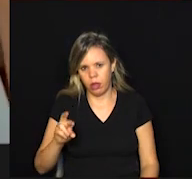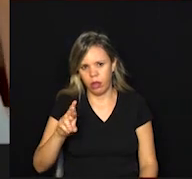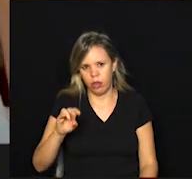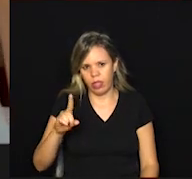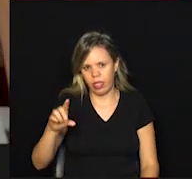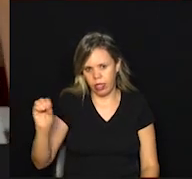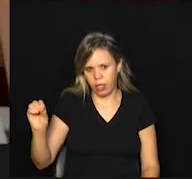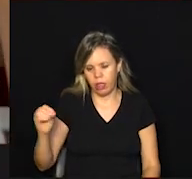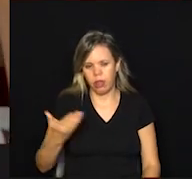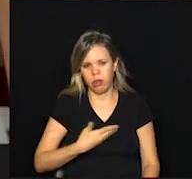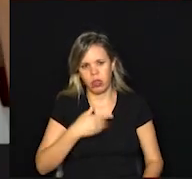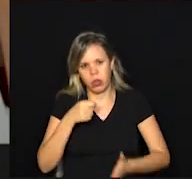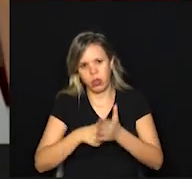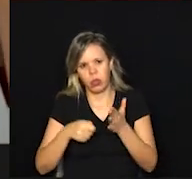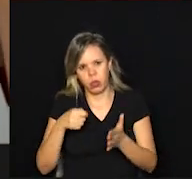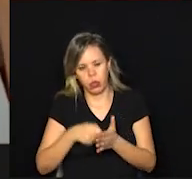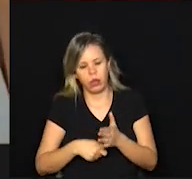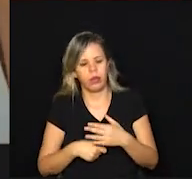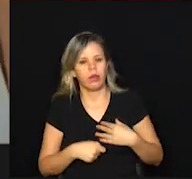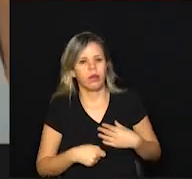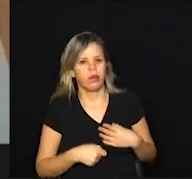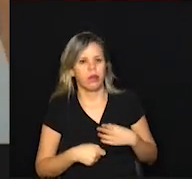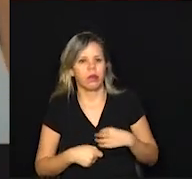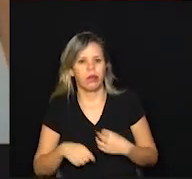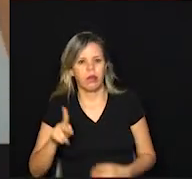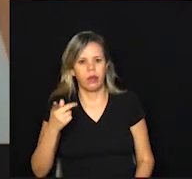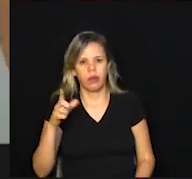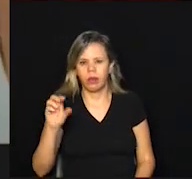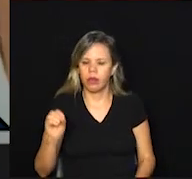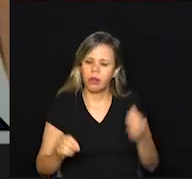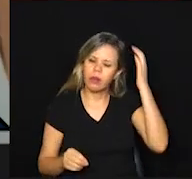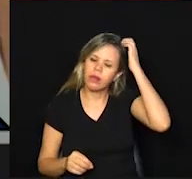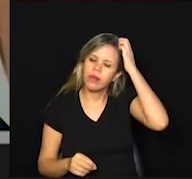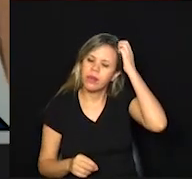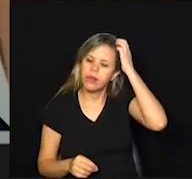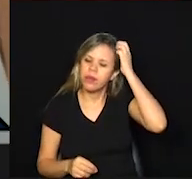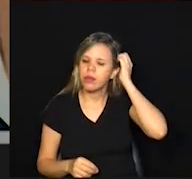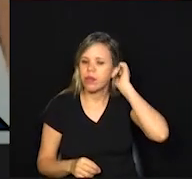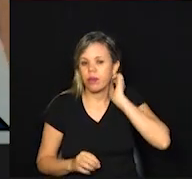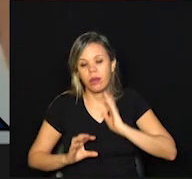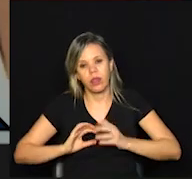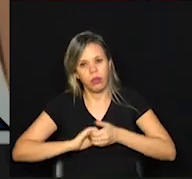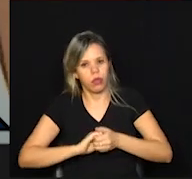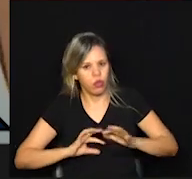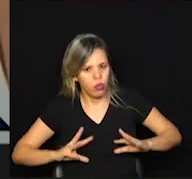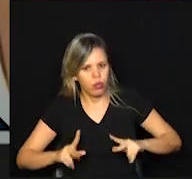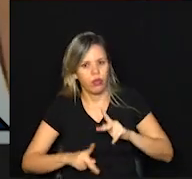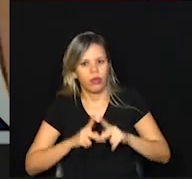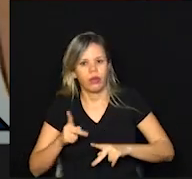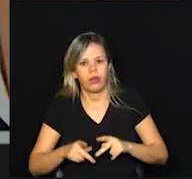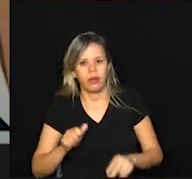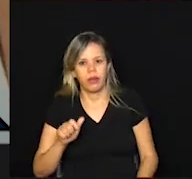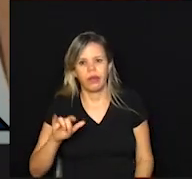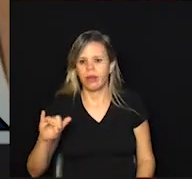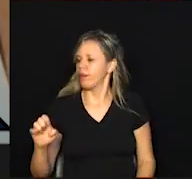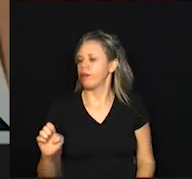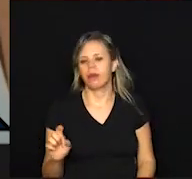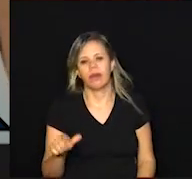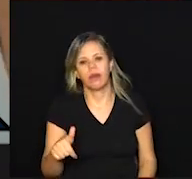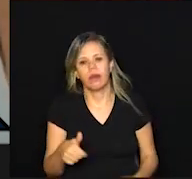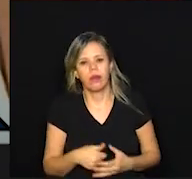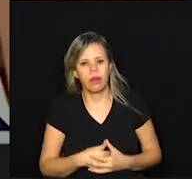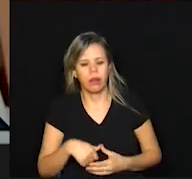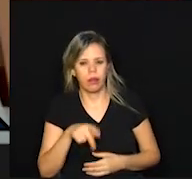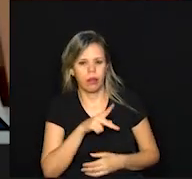companheiro aí de muitas lutas de batalhas vai no solo né complementadores fazer um compra e esse acho que depois o